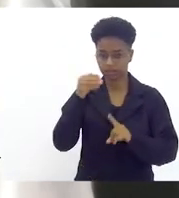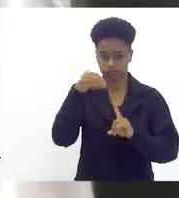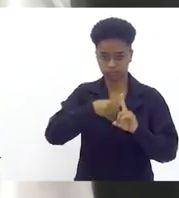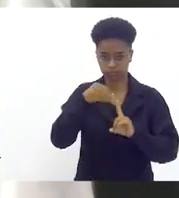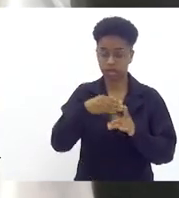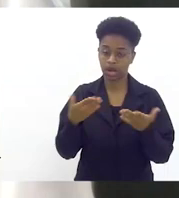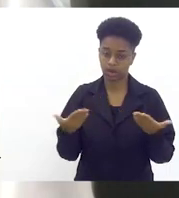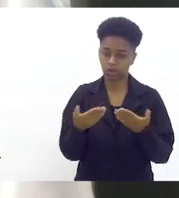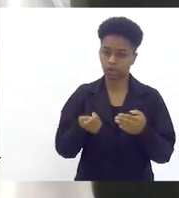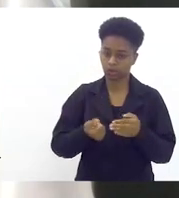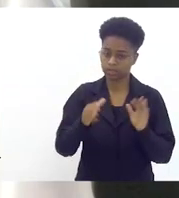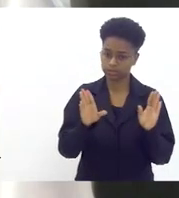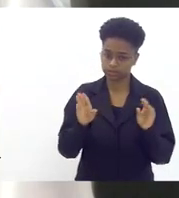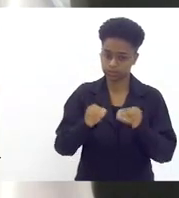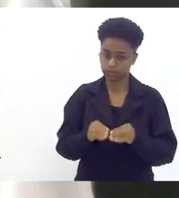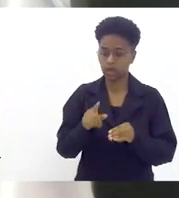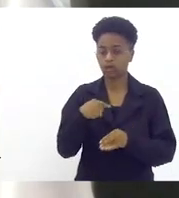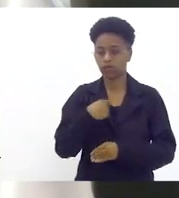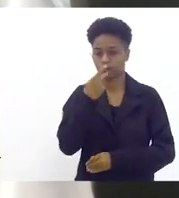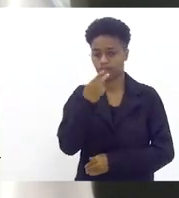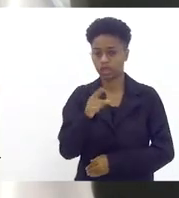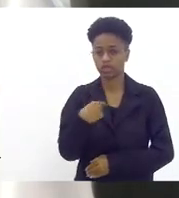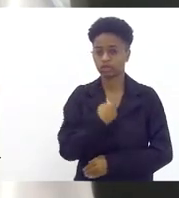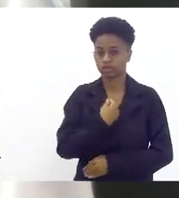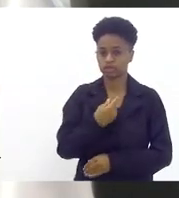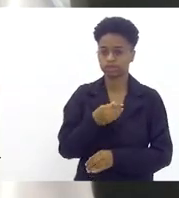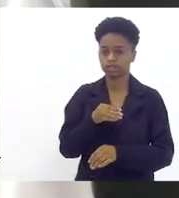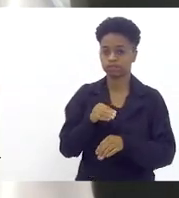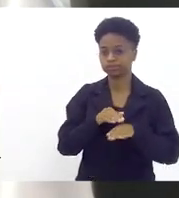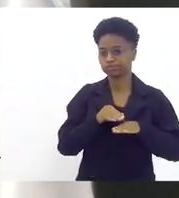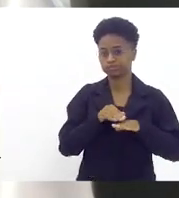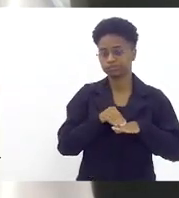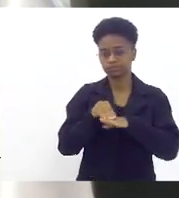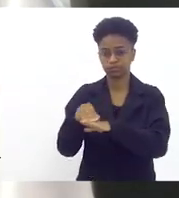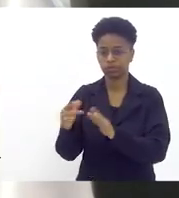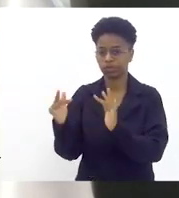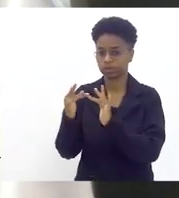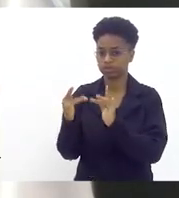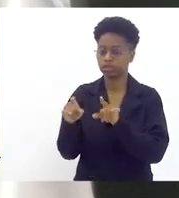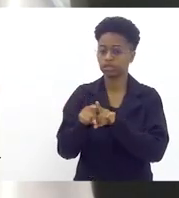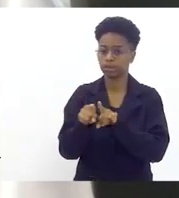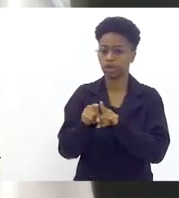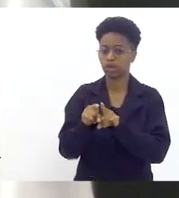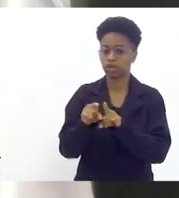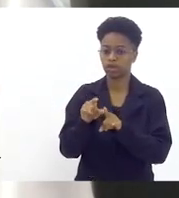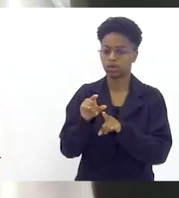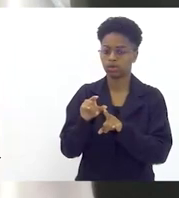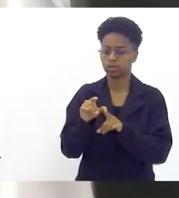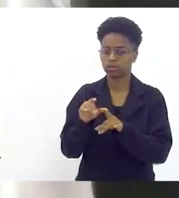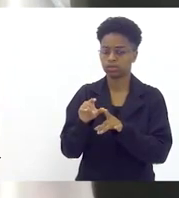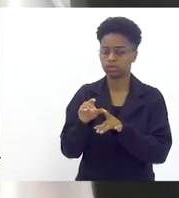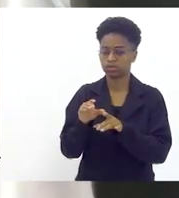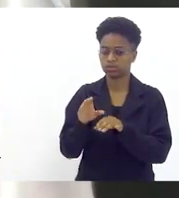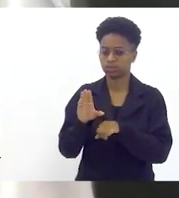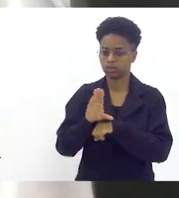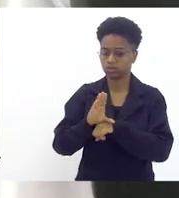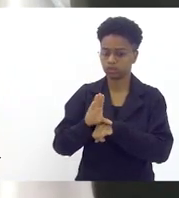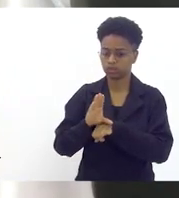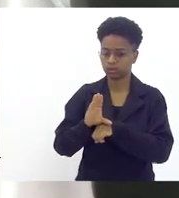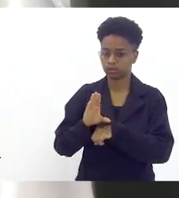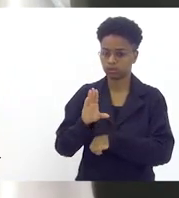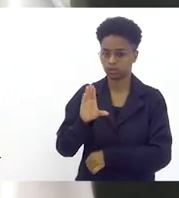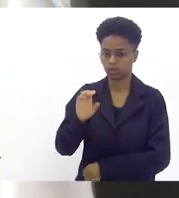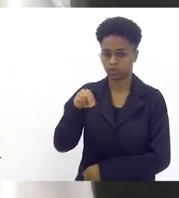encerrar, enfim, dizer que a gente vai também oficiar o Conselho Tutelar para entender como é que ele se relaciona com a realidade